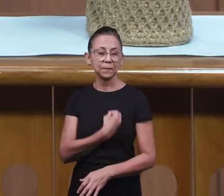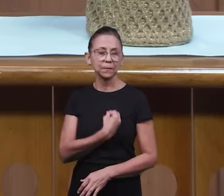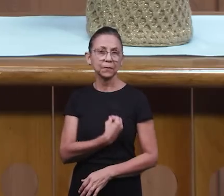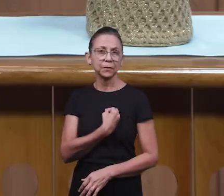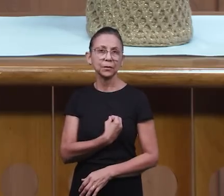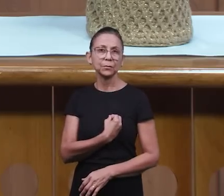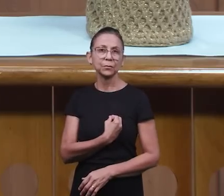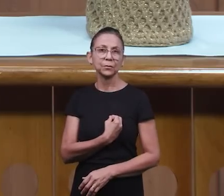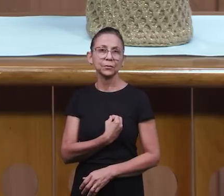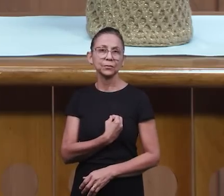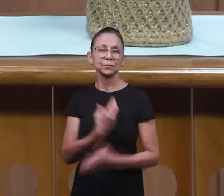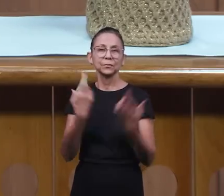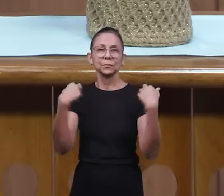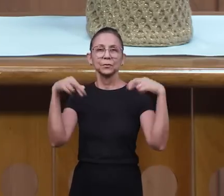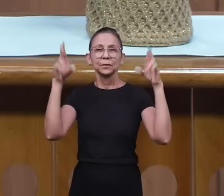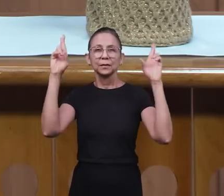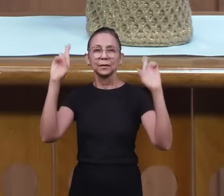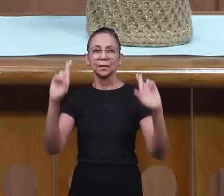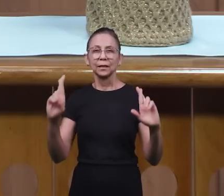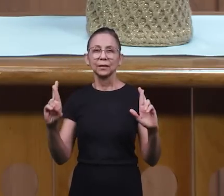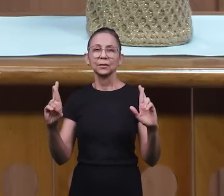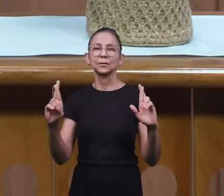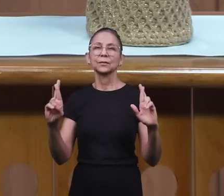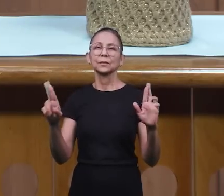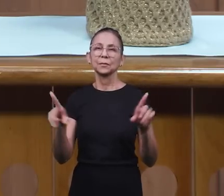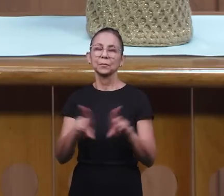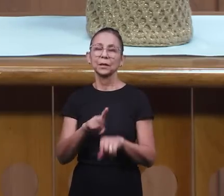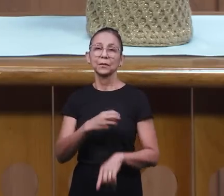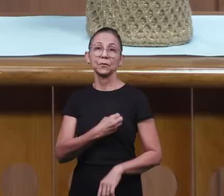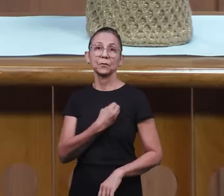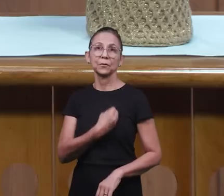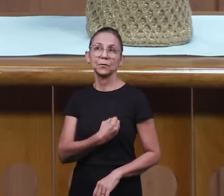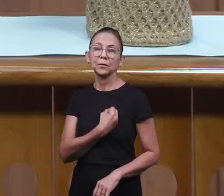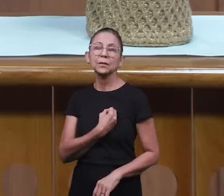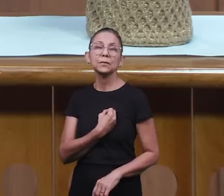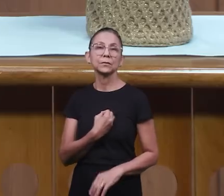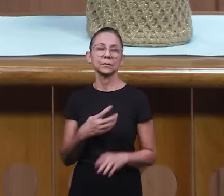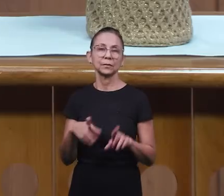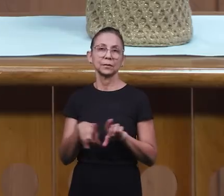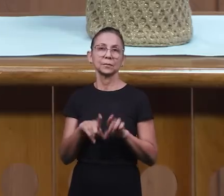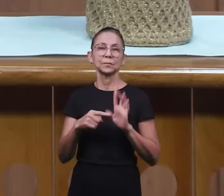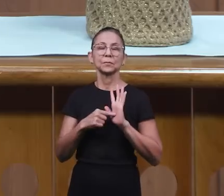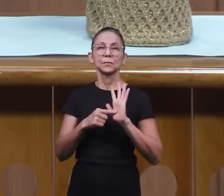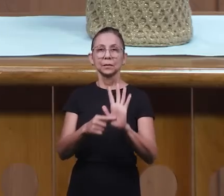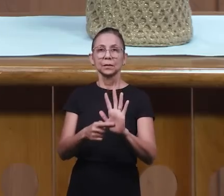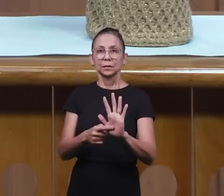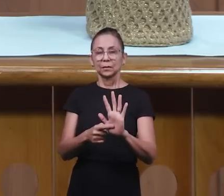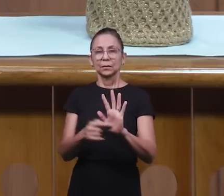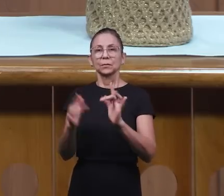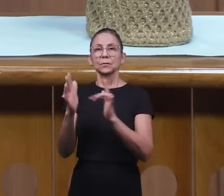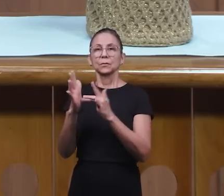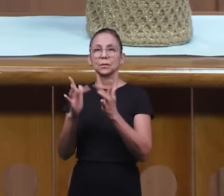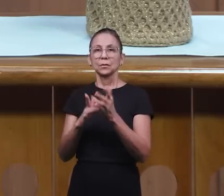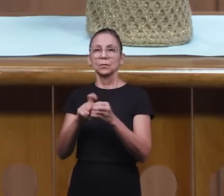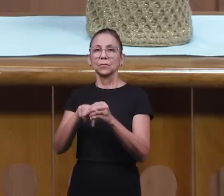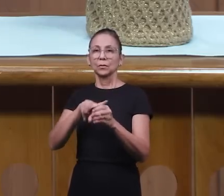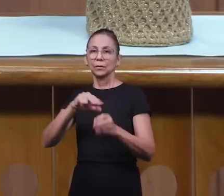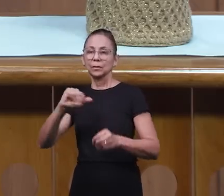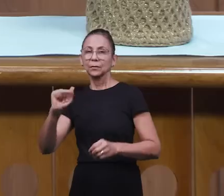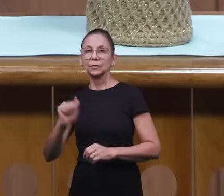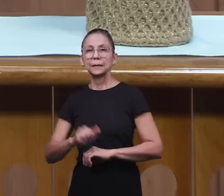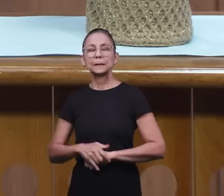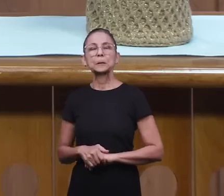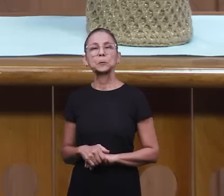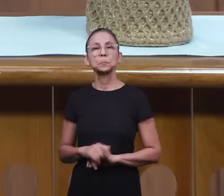vivo. Mas apresenta também Jesus como aquele que virá na sua vinda, as bodas do cordeiro. O